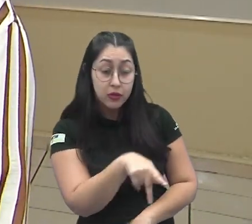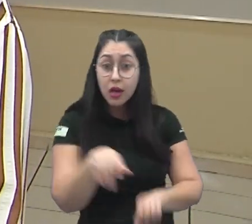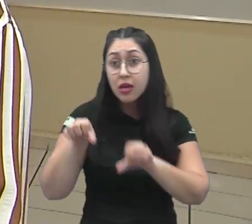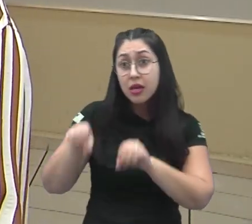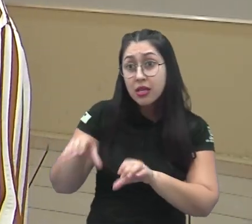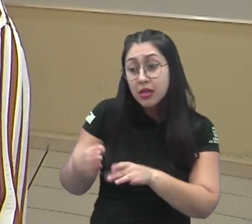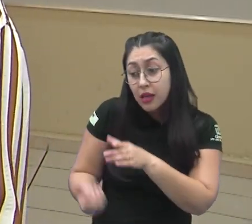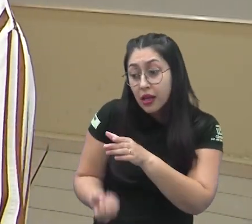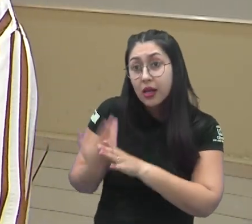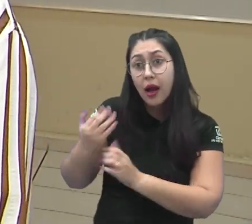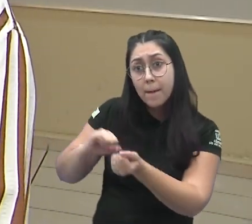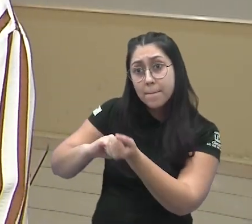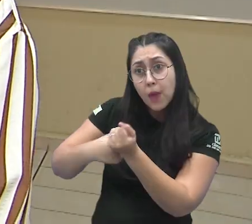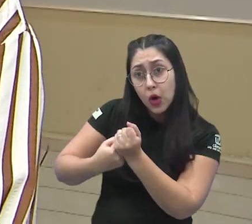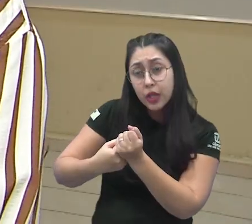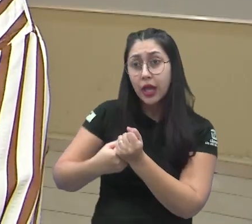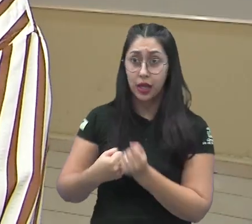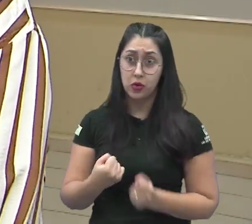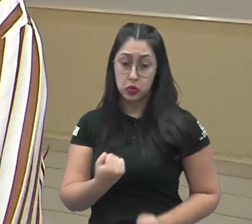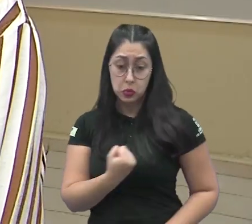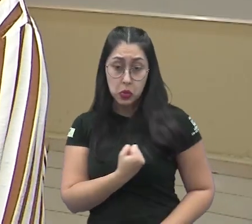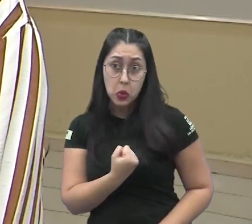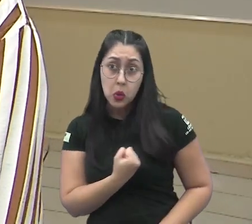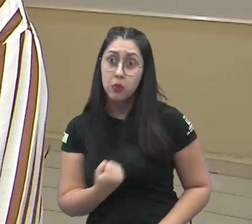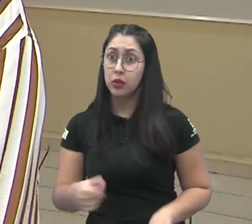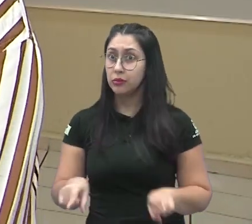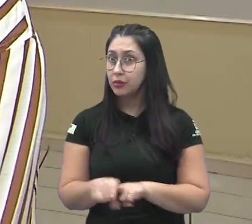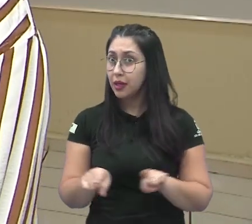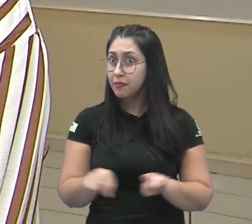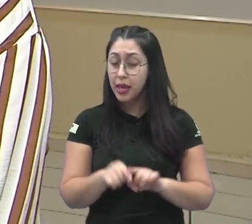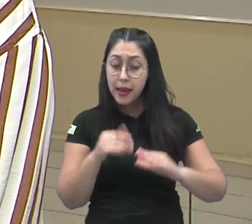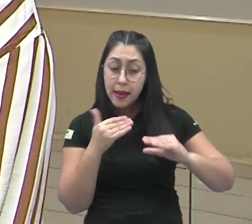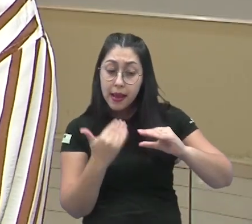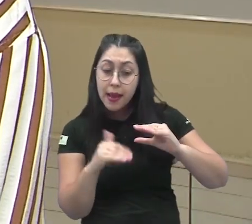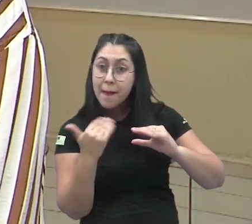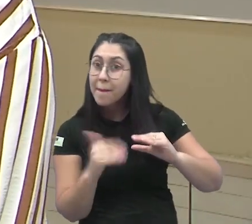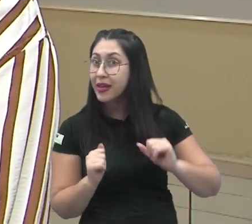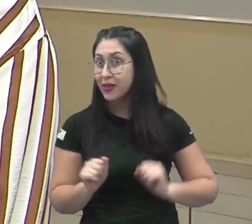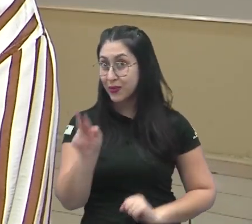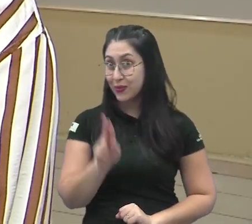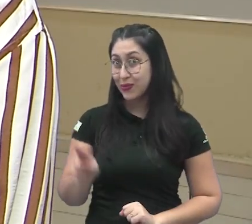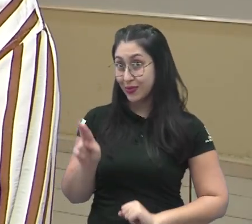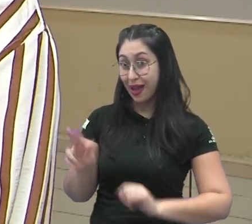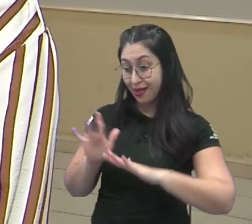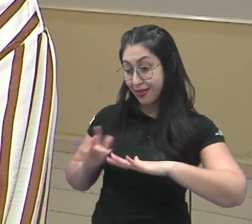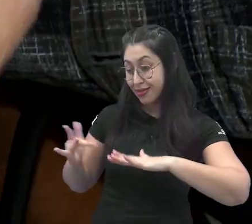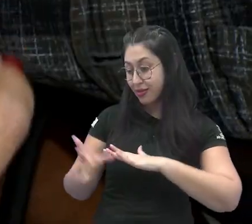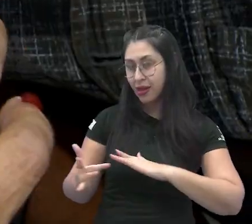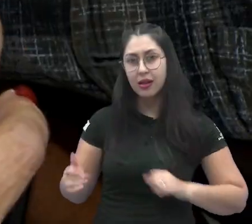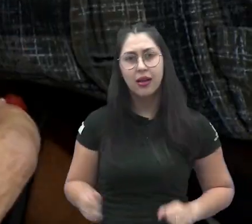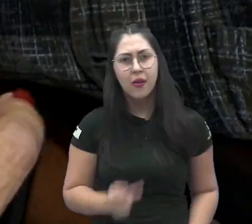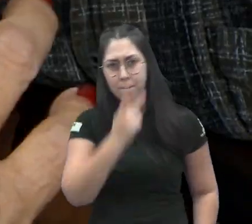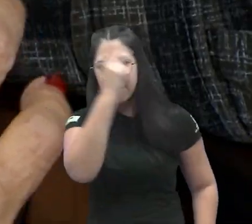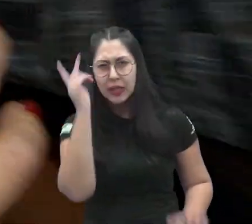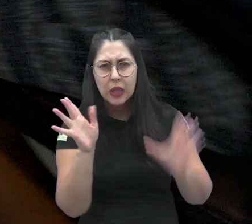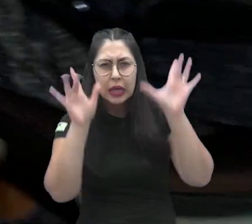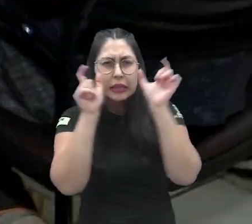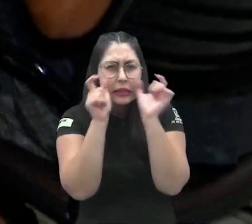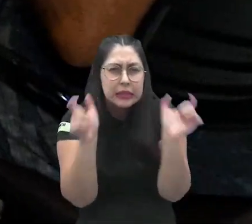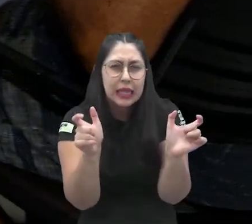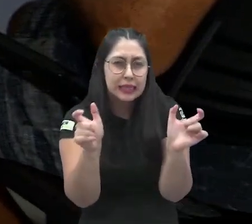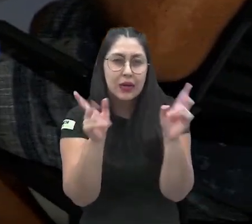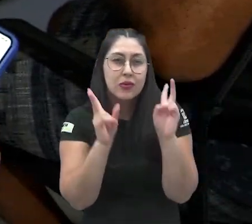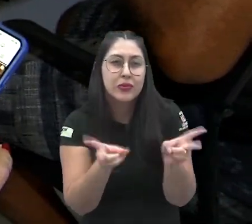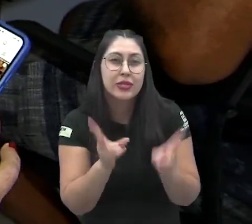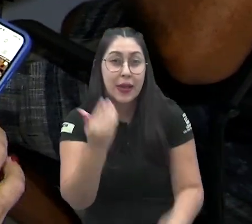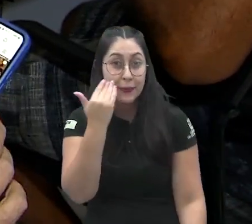professora ensina ele fazer uma senha, ele fazer o seu e-mail, ele saber acessar as redes sociais. Quem não perde nenhum